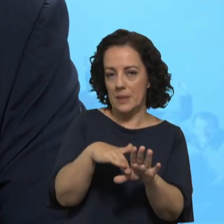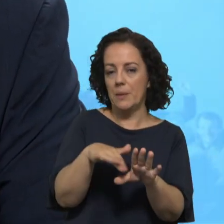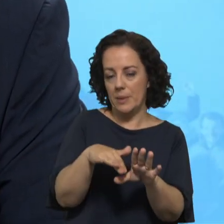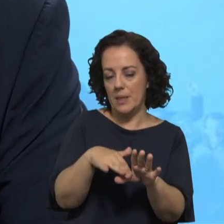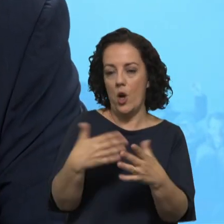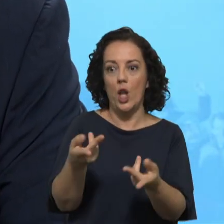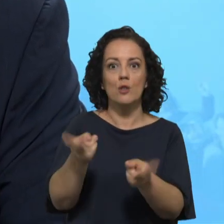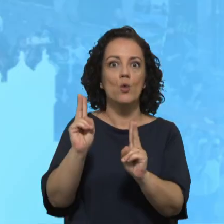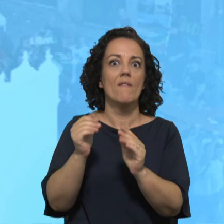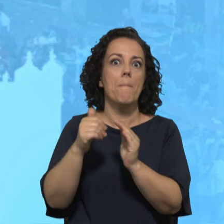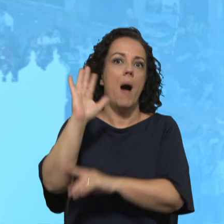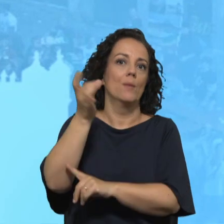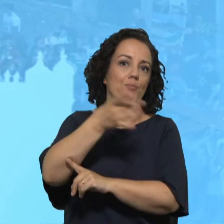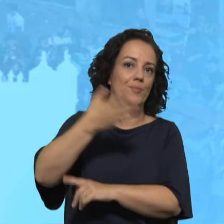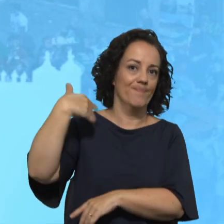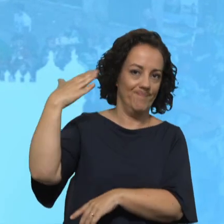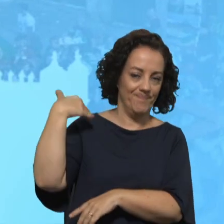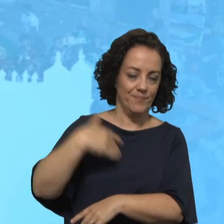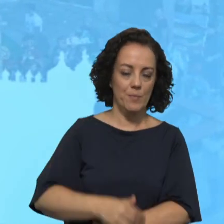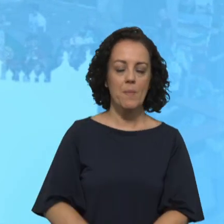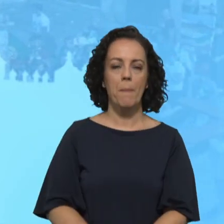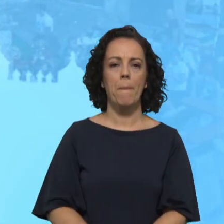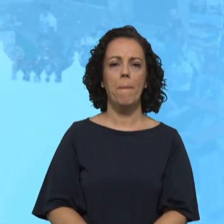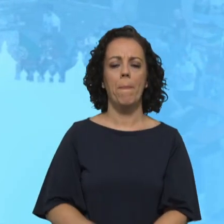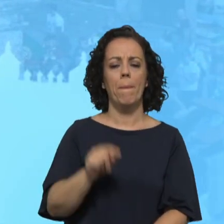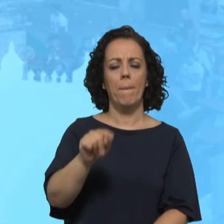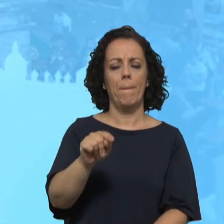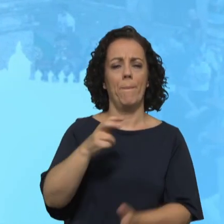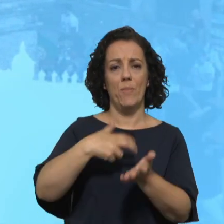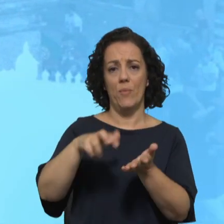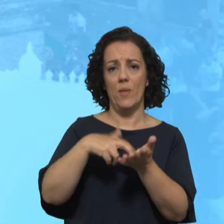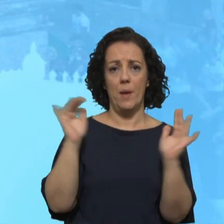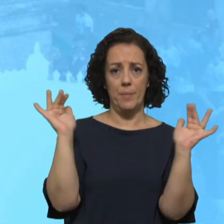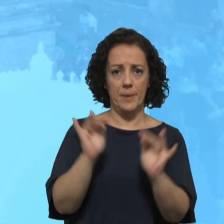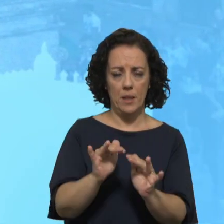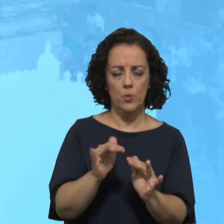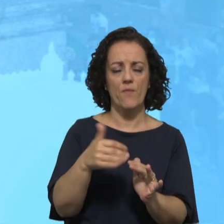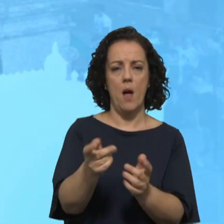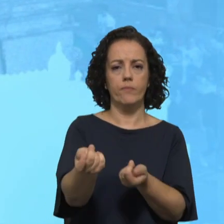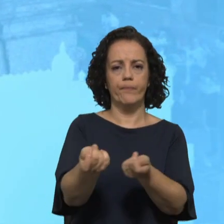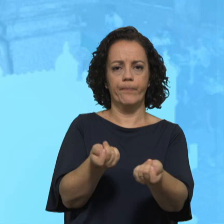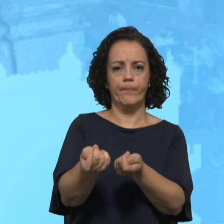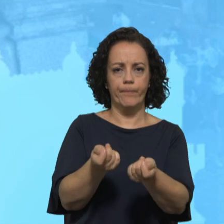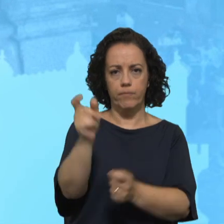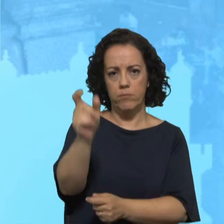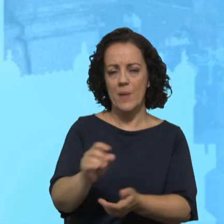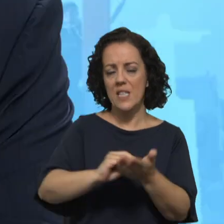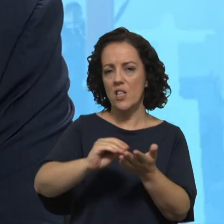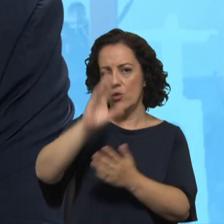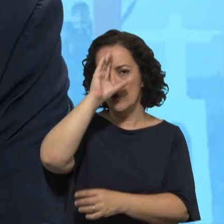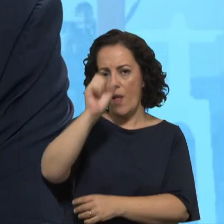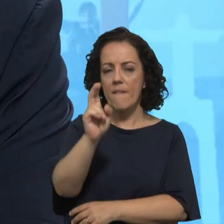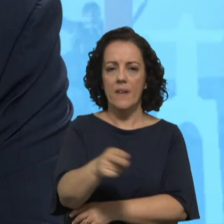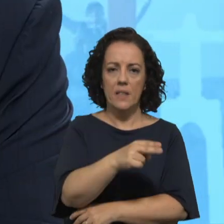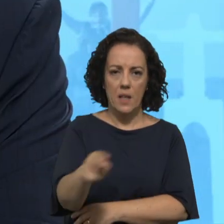costume. Esta é uma peregrinação que conta com a presidência do Secretário de Estado do Vaticano, o